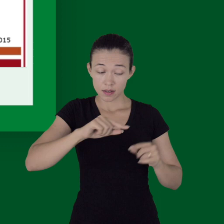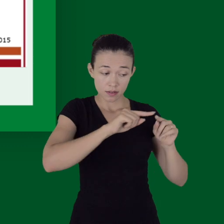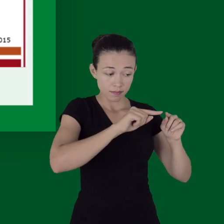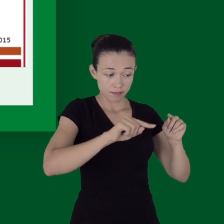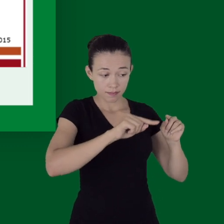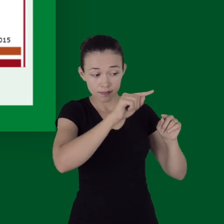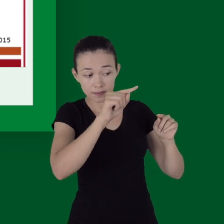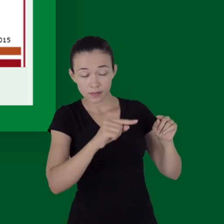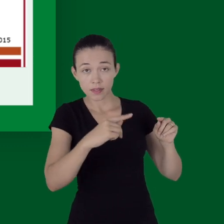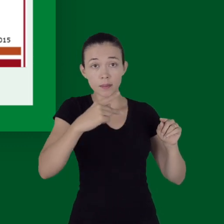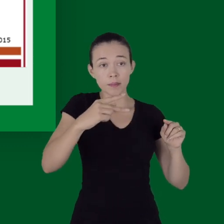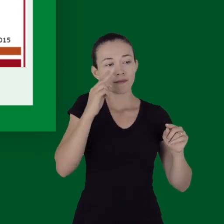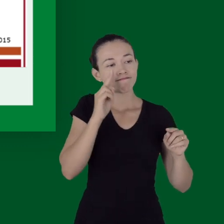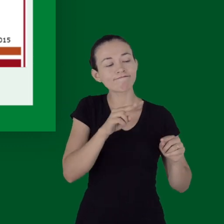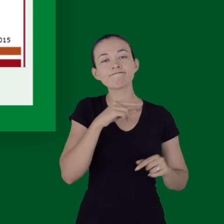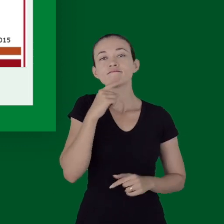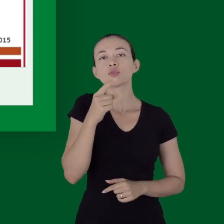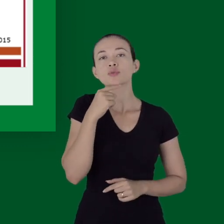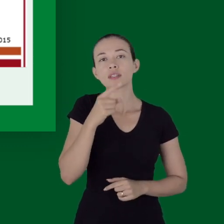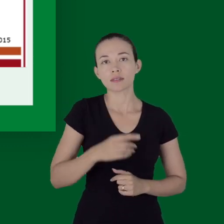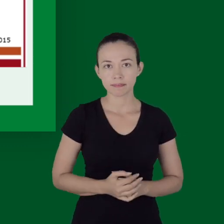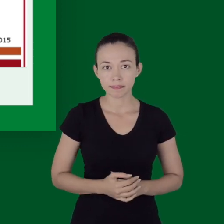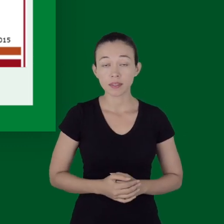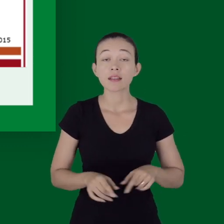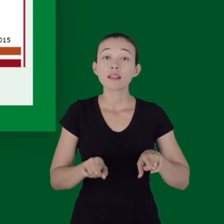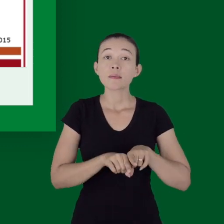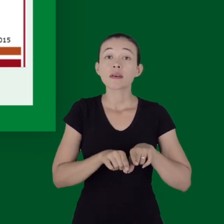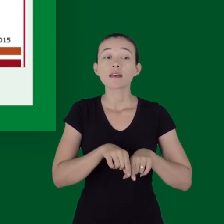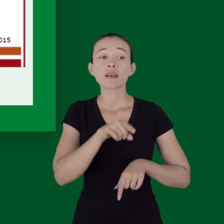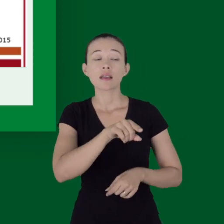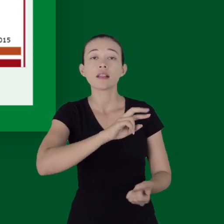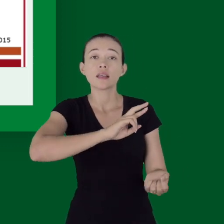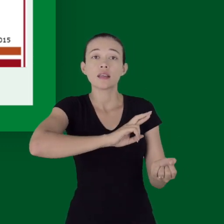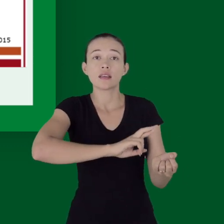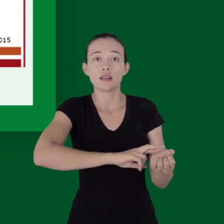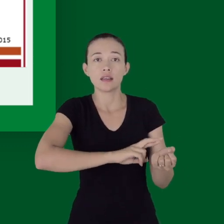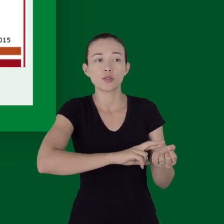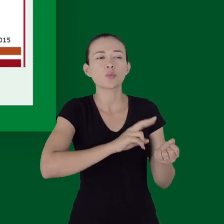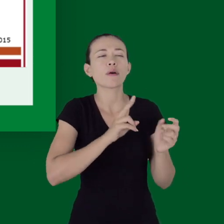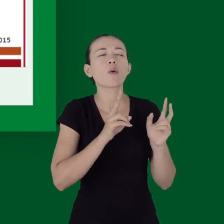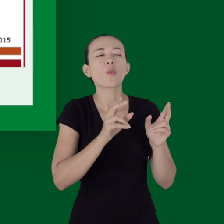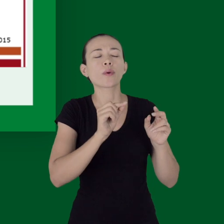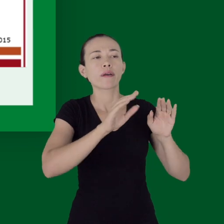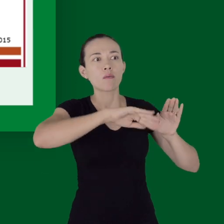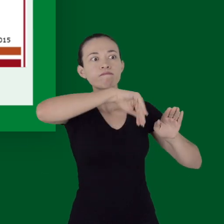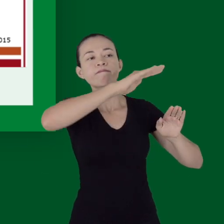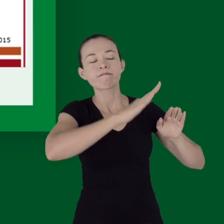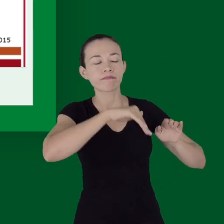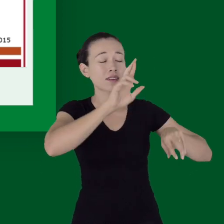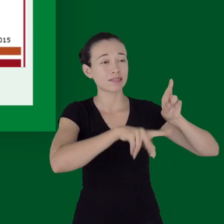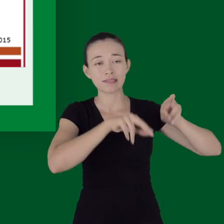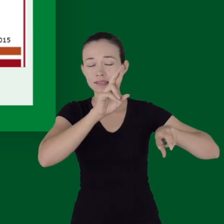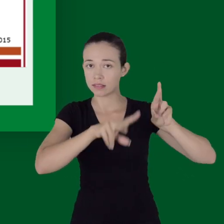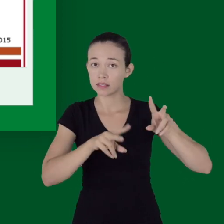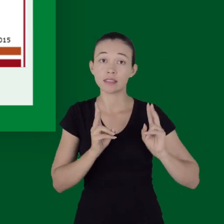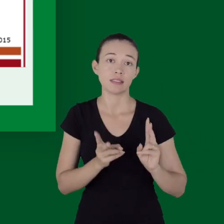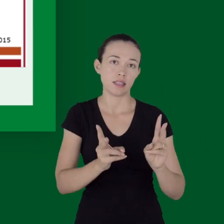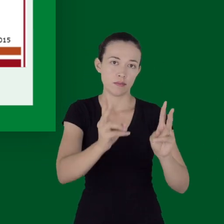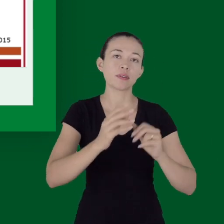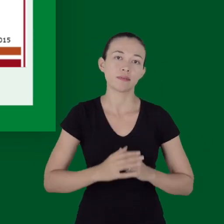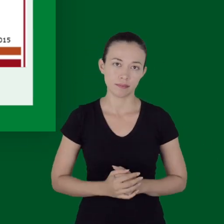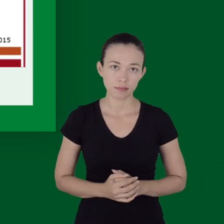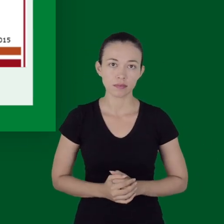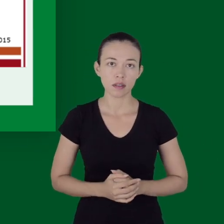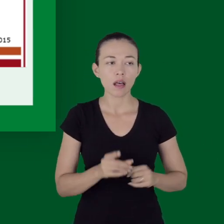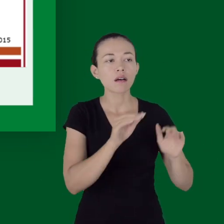P, e a gente tem que tratar sempre como um ritmo instável, né? Não existe TV polimórfica